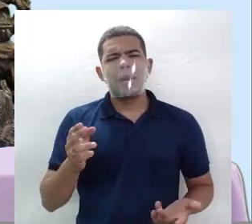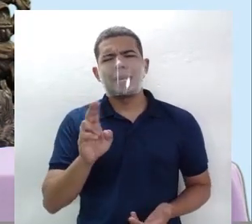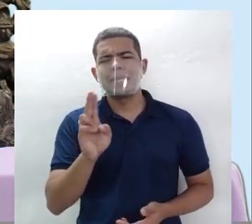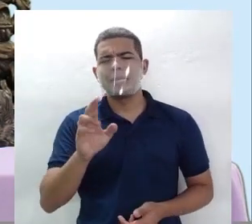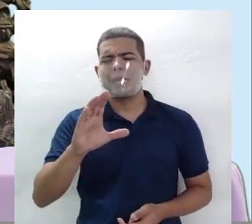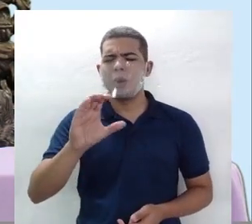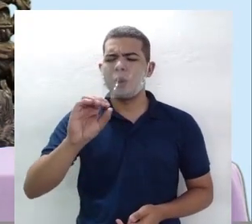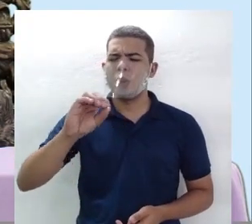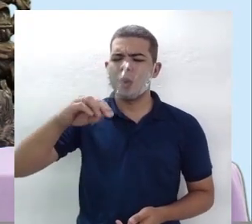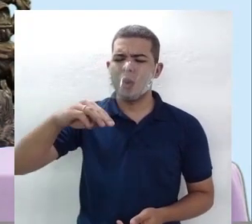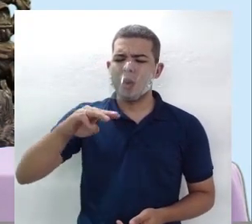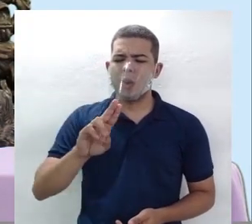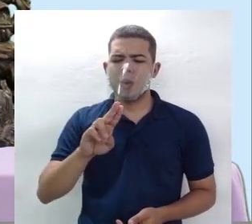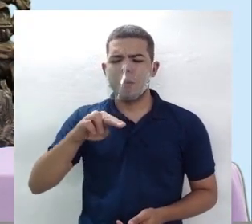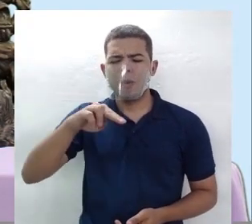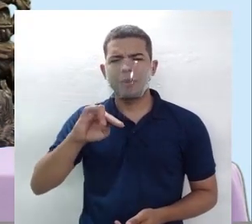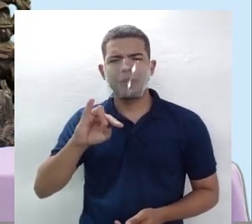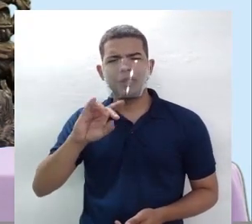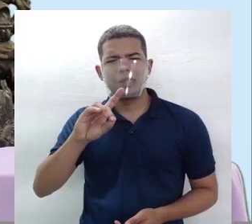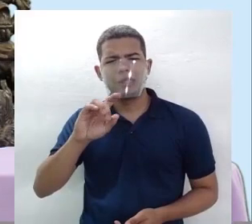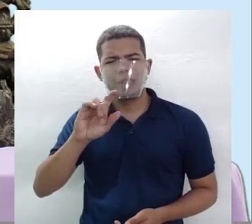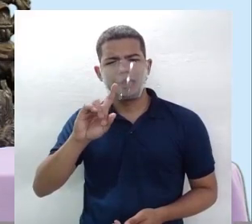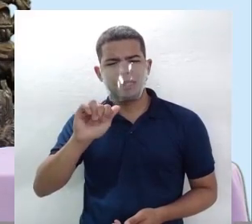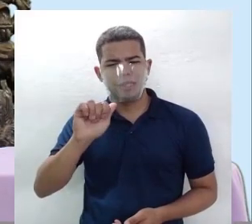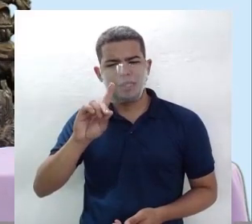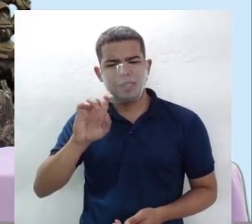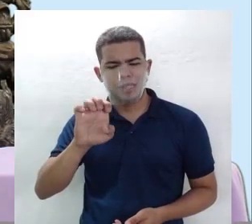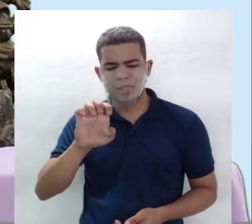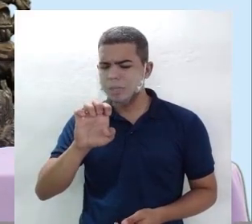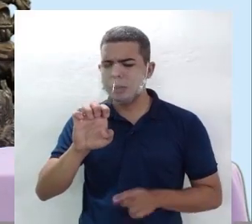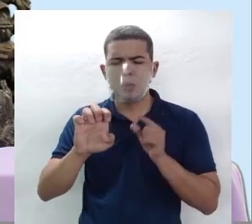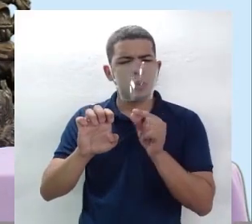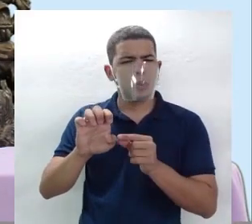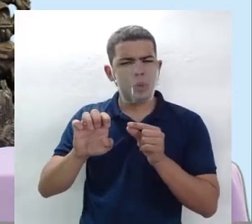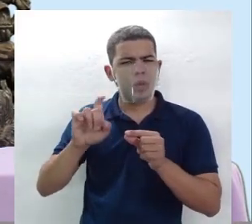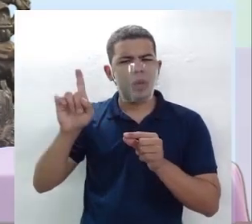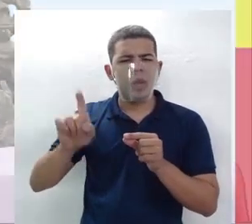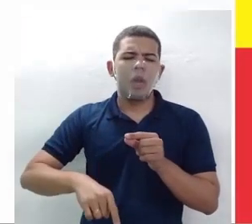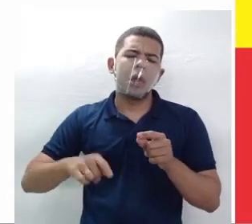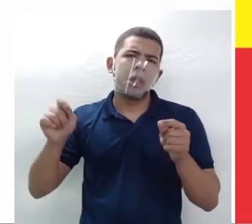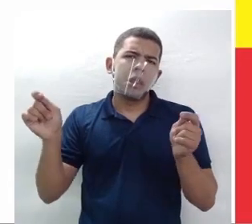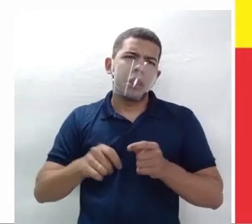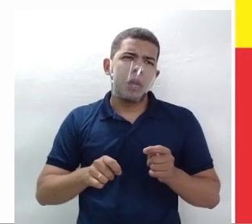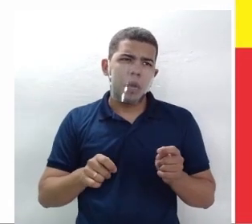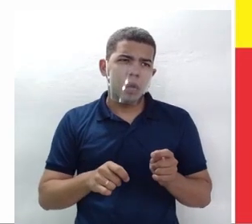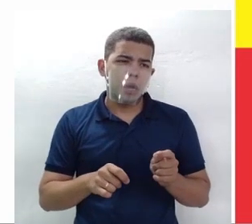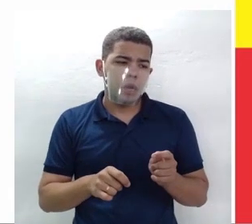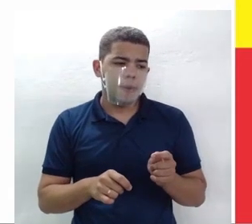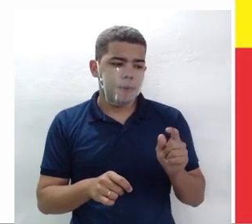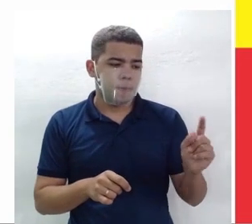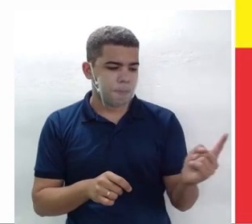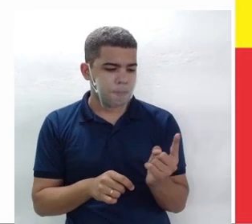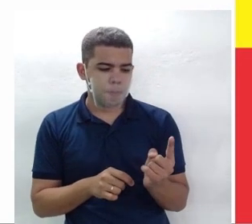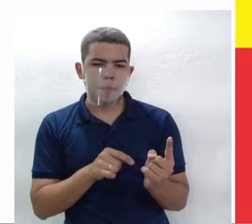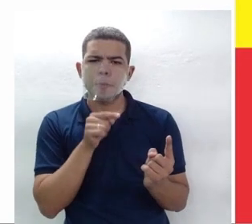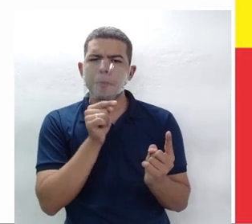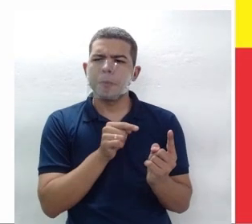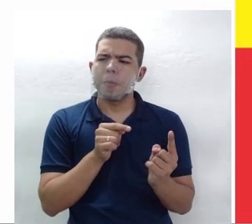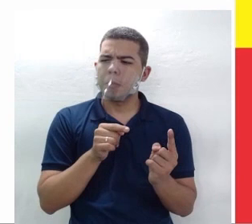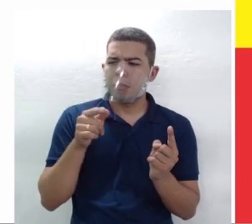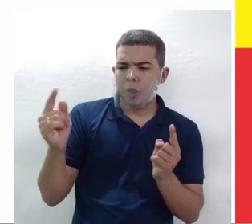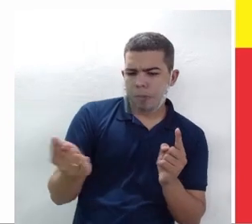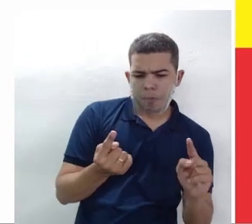Na realidade, uma comunidade ela vai ser formada da união de diferentes populações